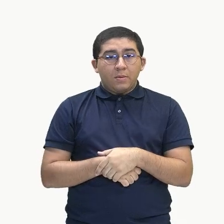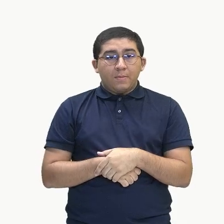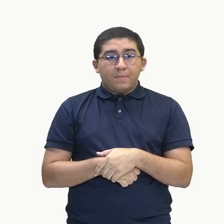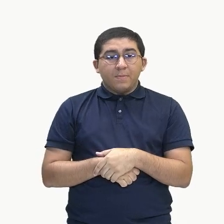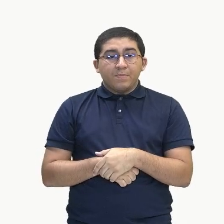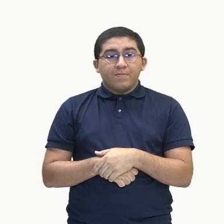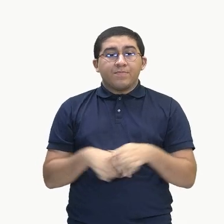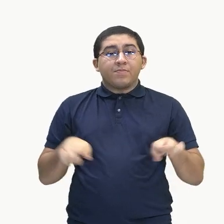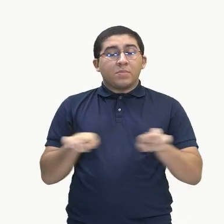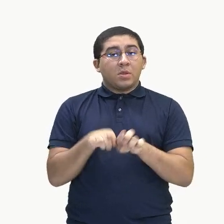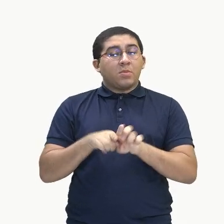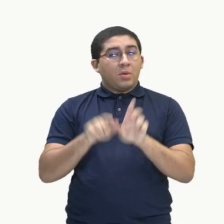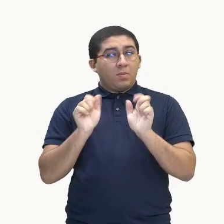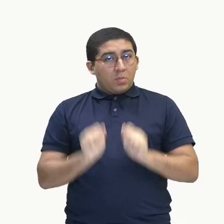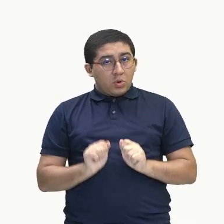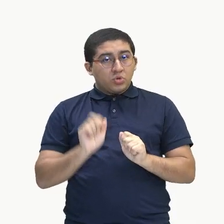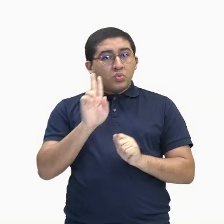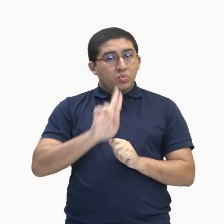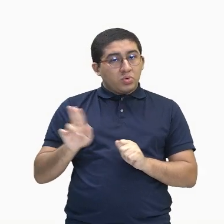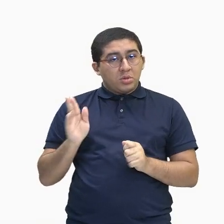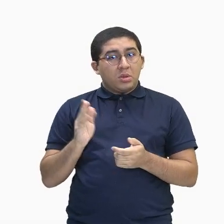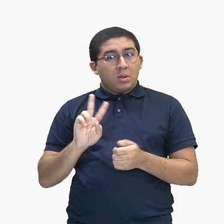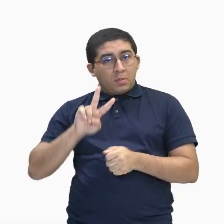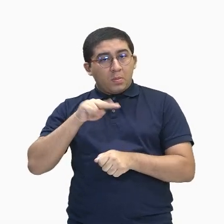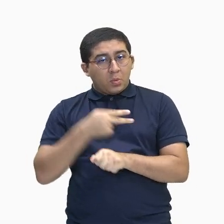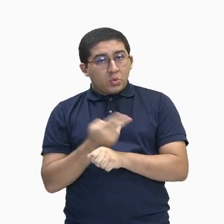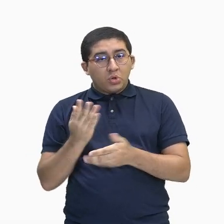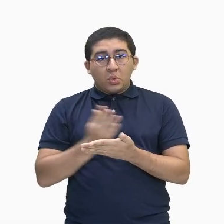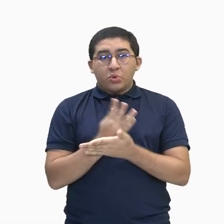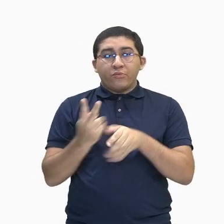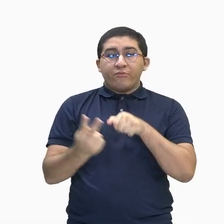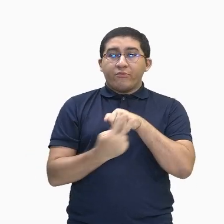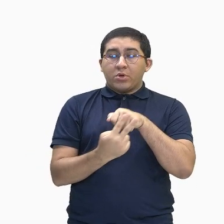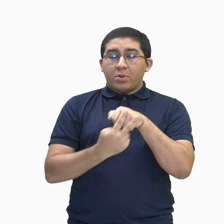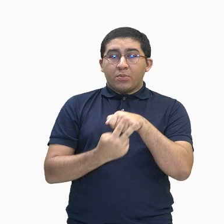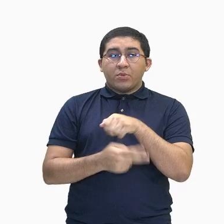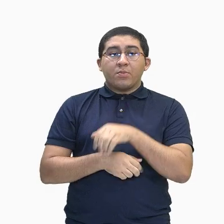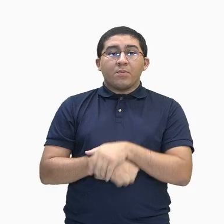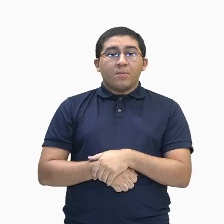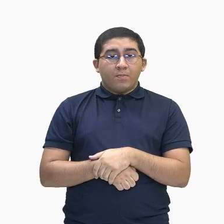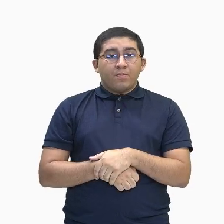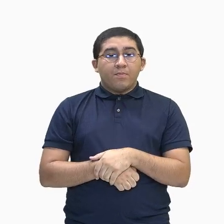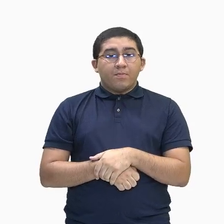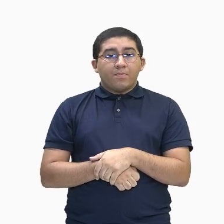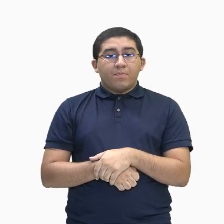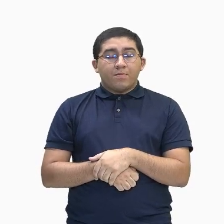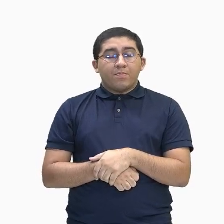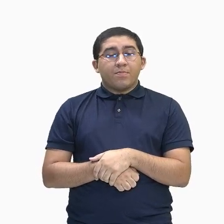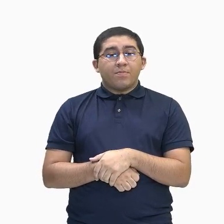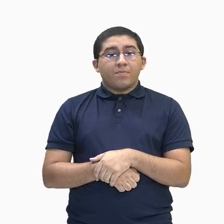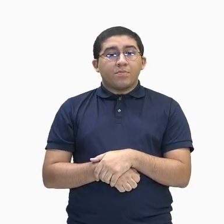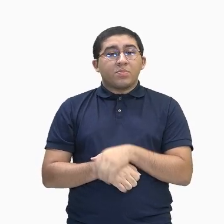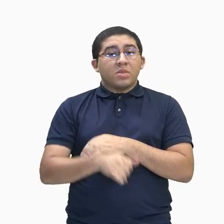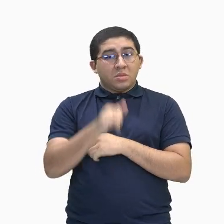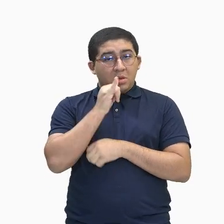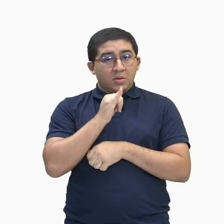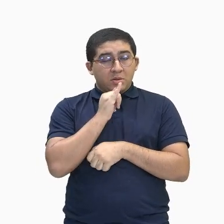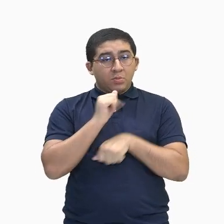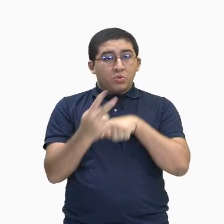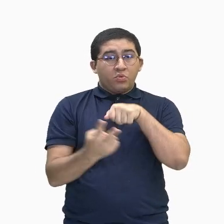ser utilizado após alguns verbos. Vejam comigo. Aqui, eu tenho o verbo